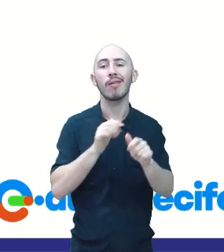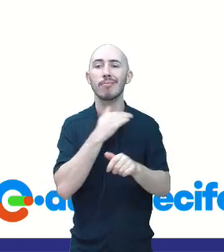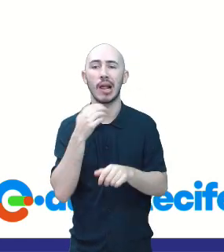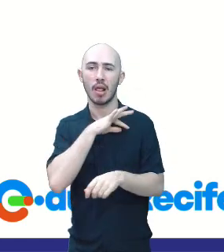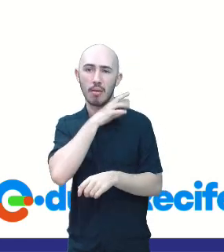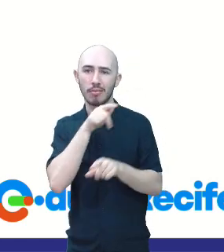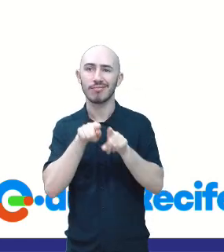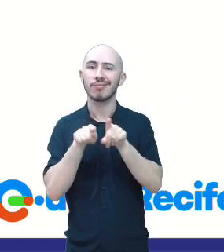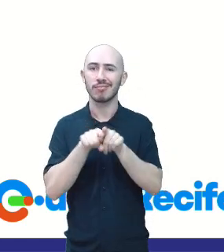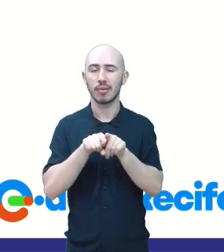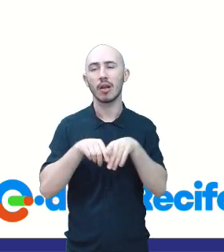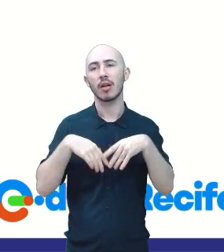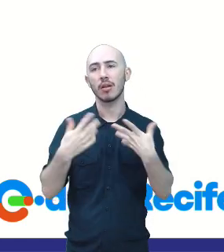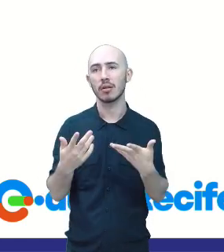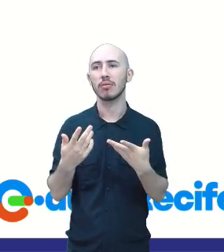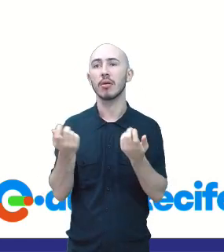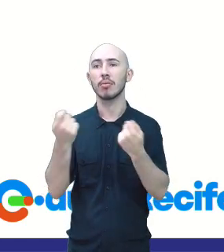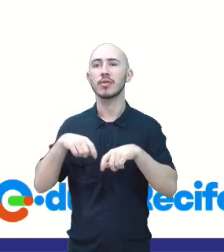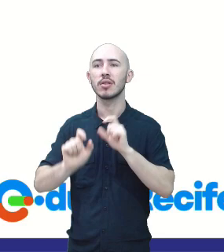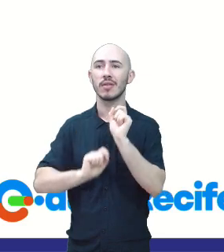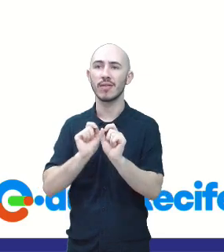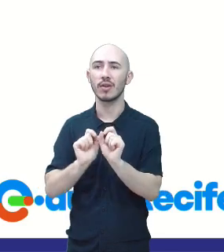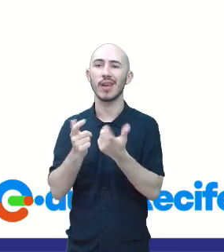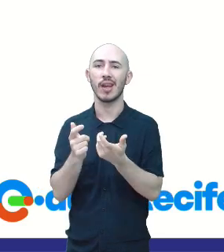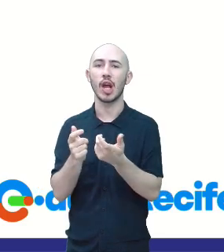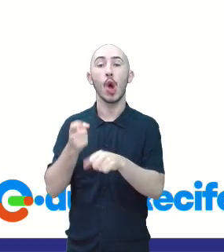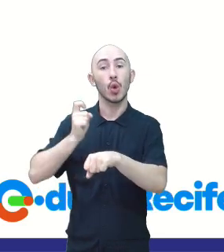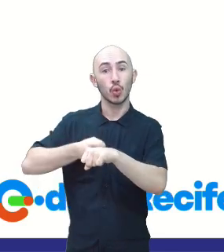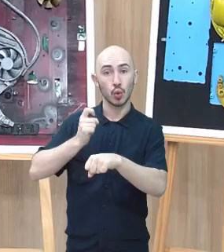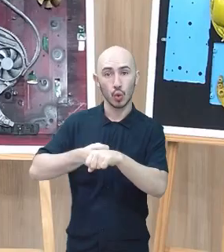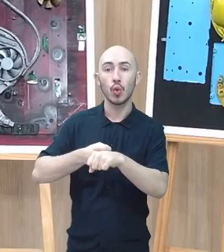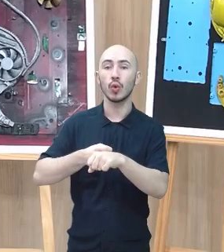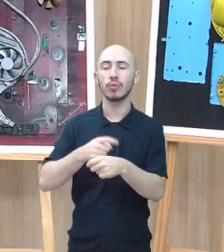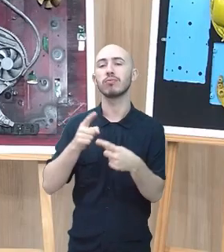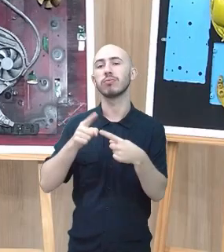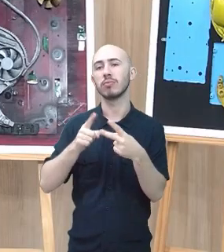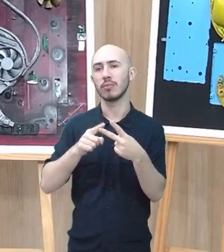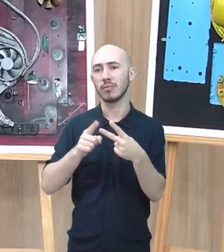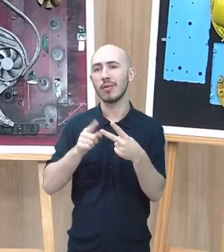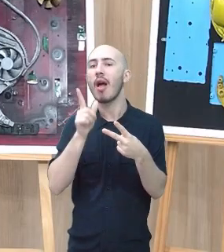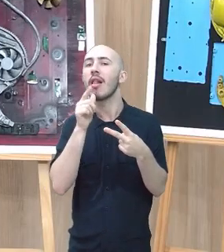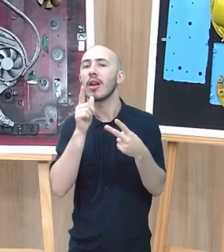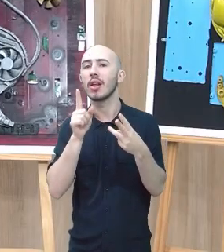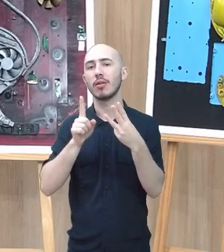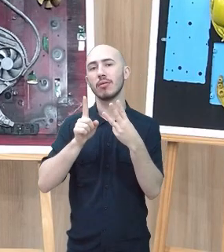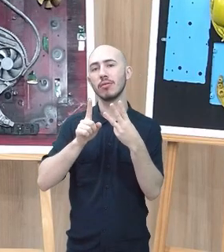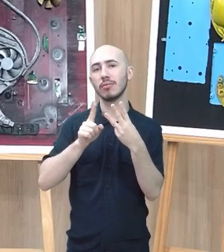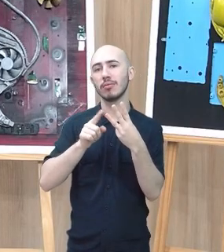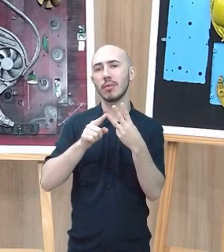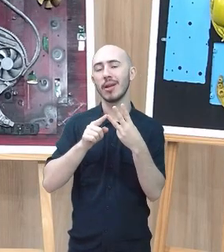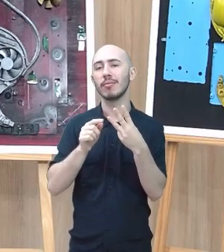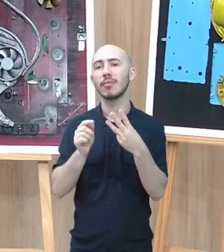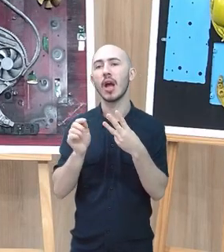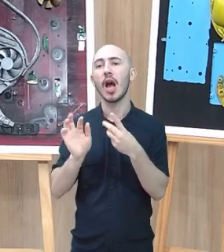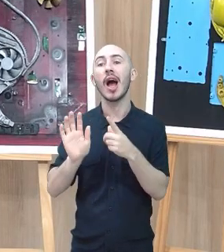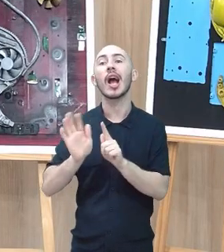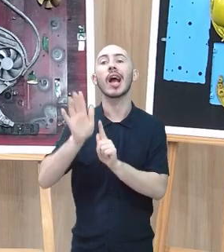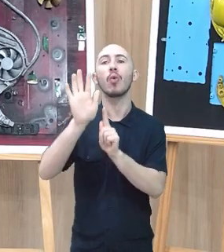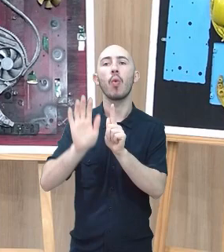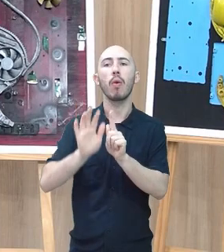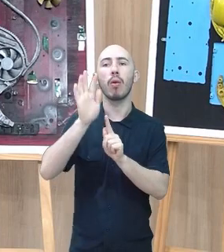resíduos industriais podem ser sólidos, líquidos e gasosos. Ok? Os resíduos que são produzidos